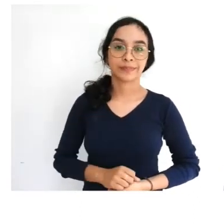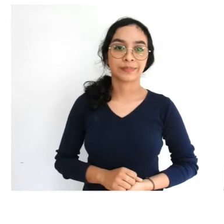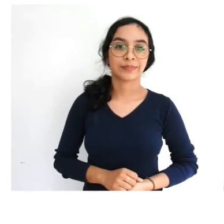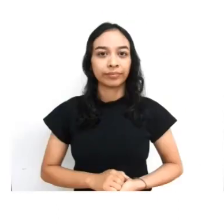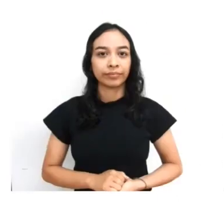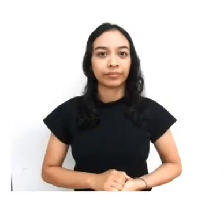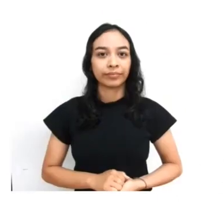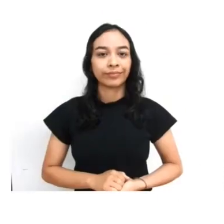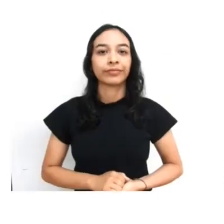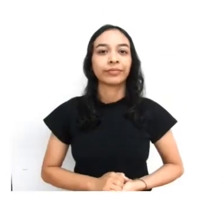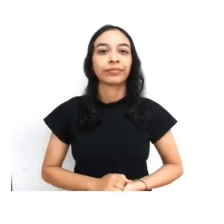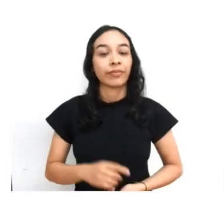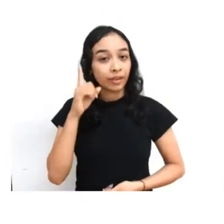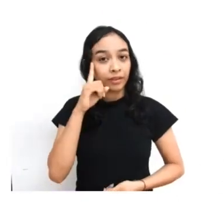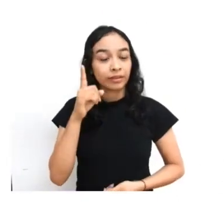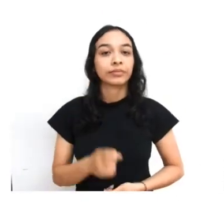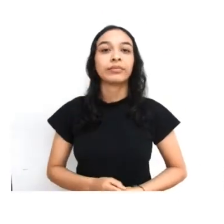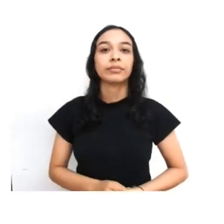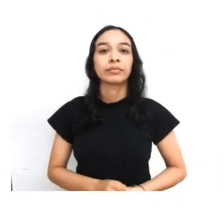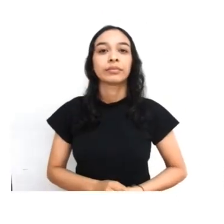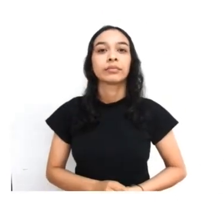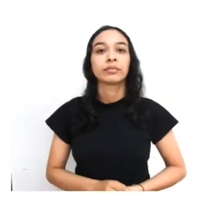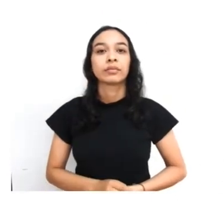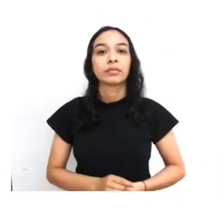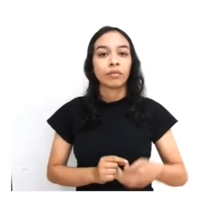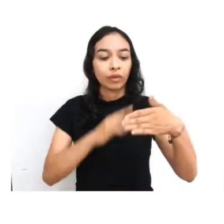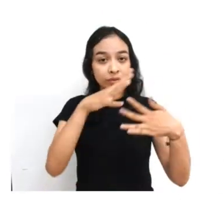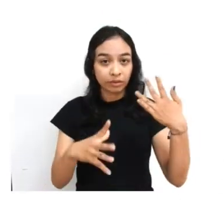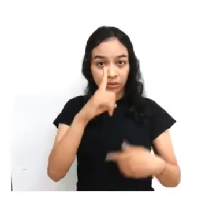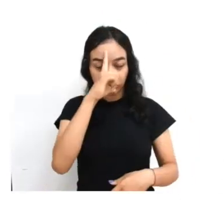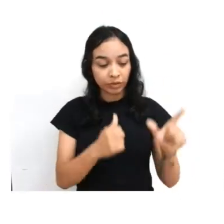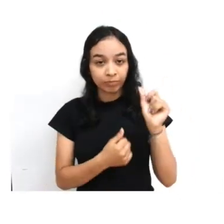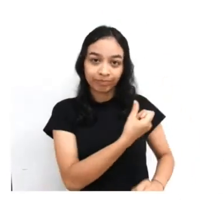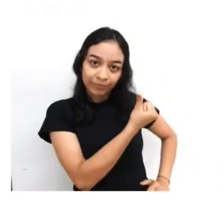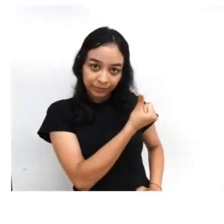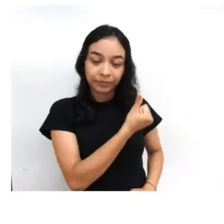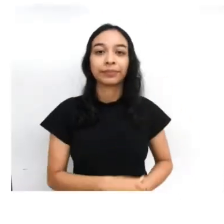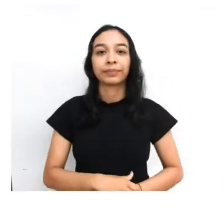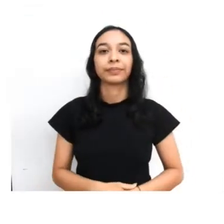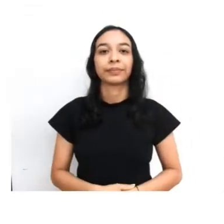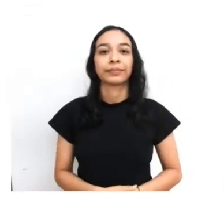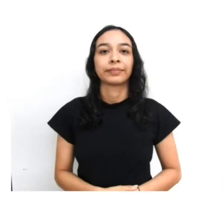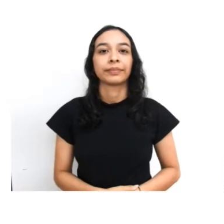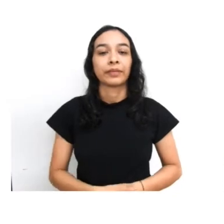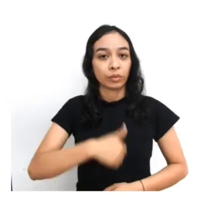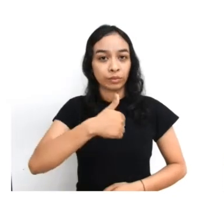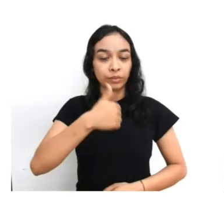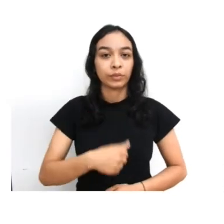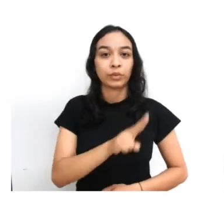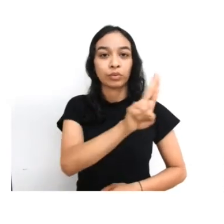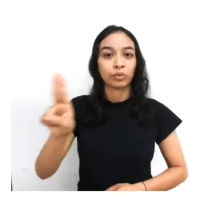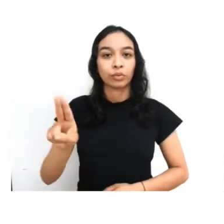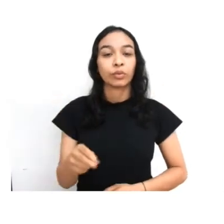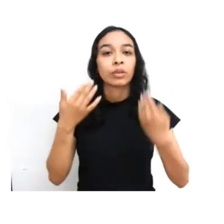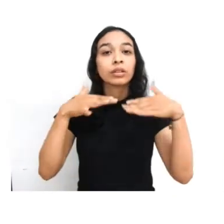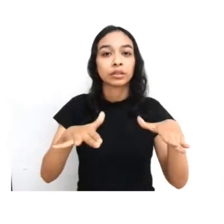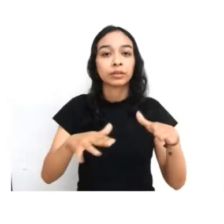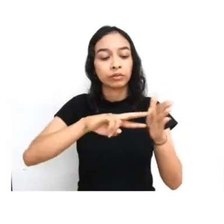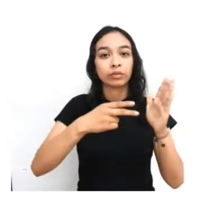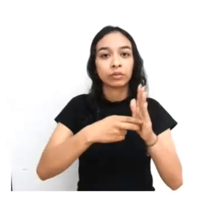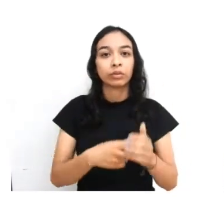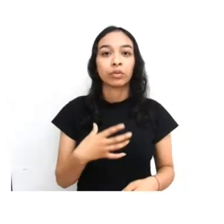Veremos. Vejamos aqui então os 6 casos do latim. O primeiro é o nominativo,